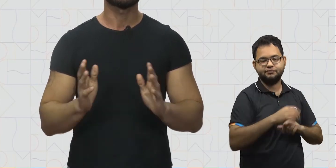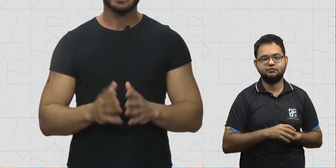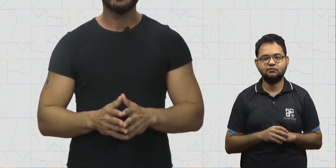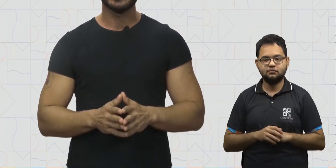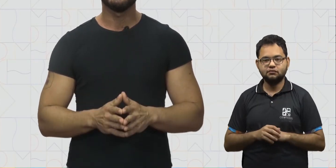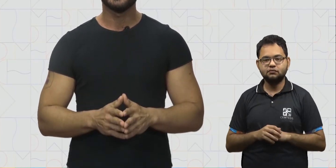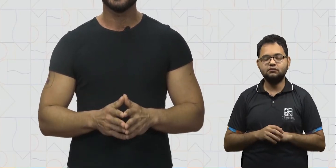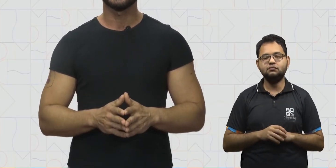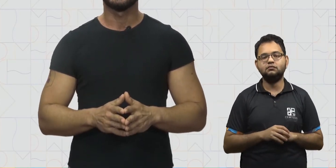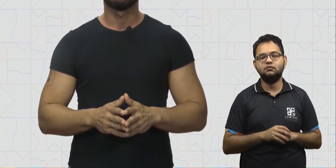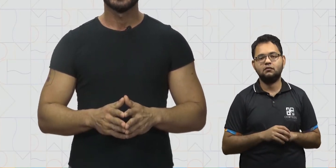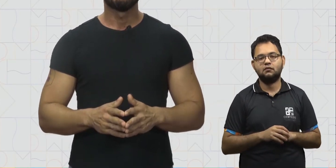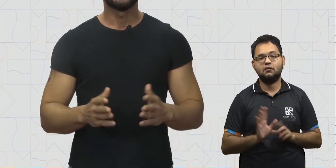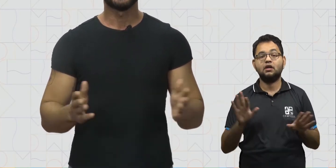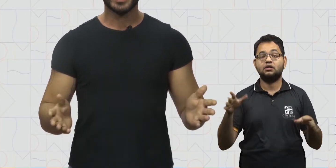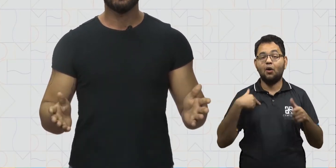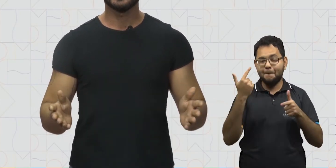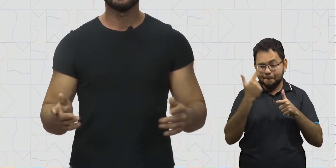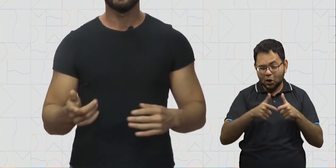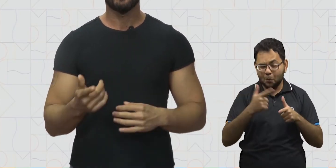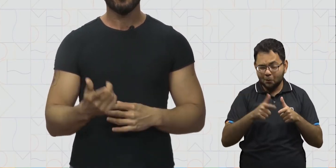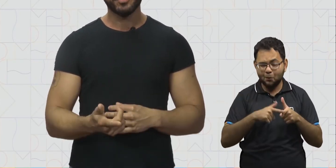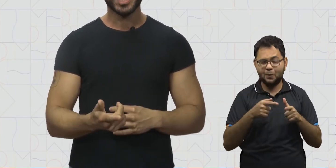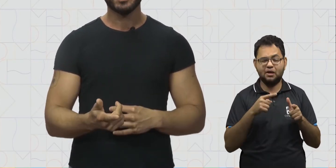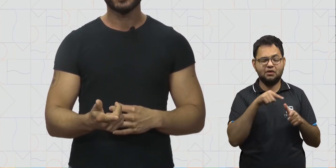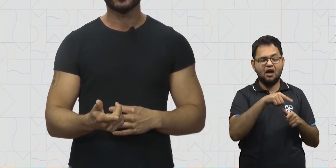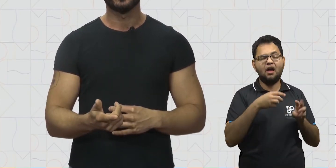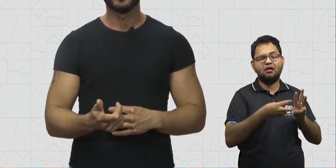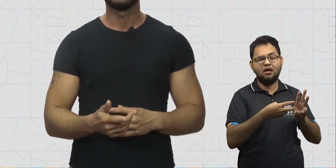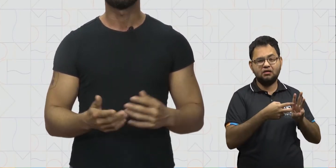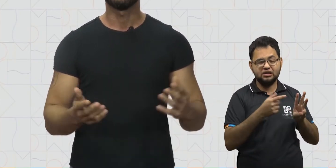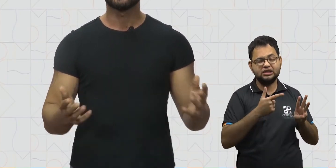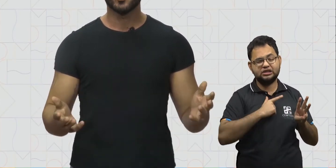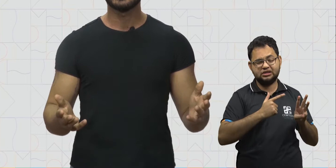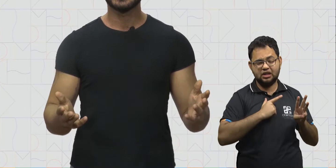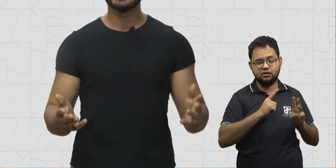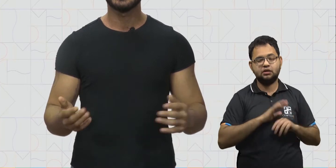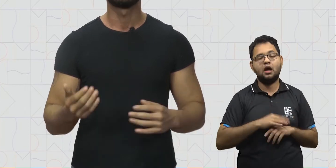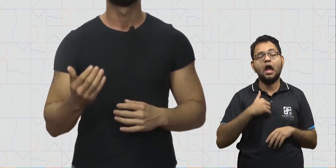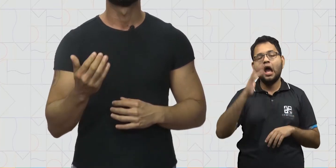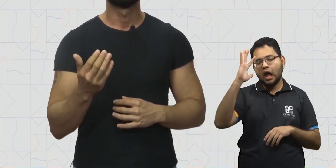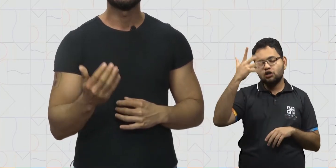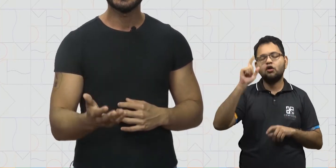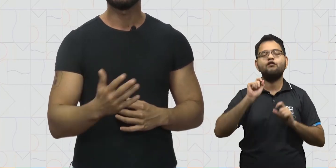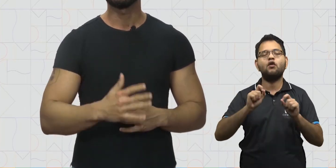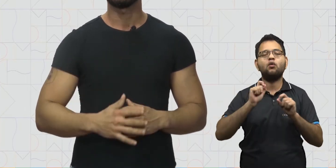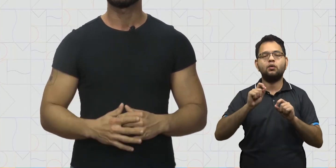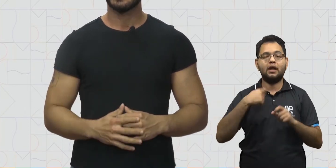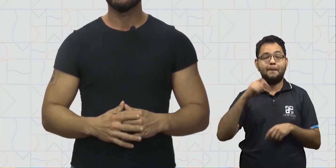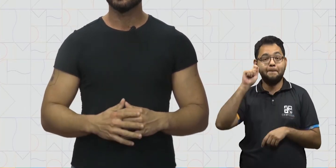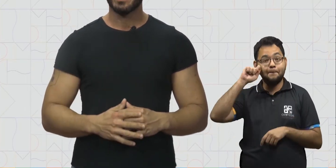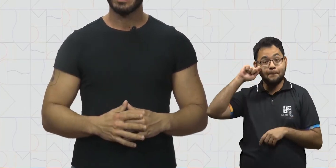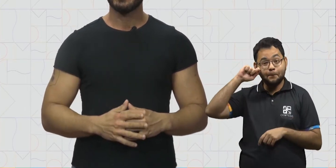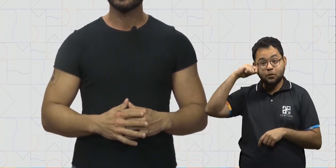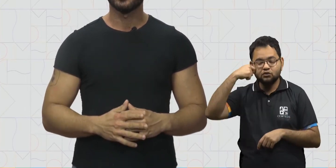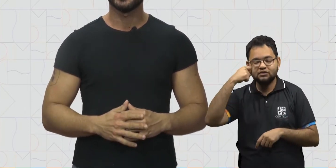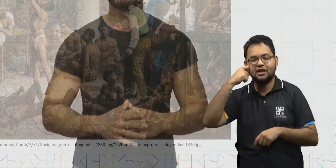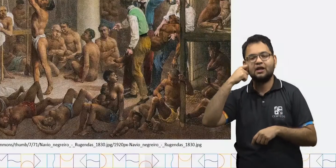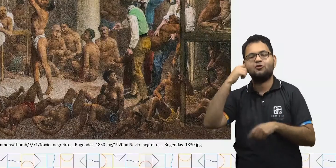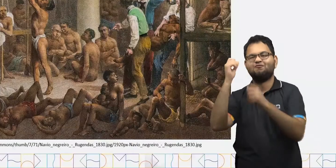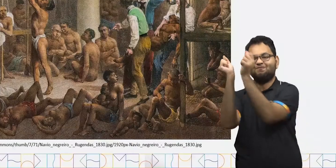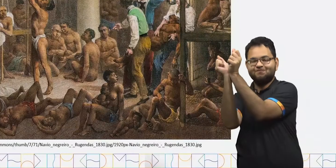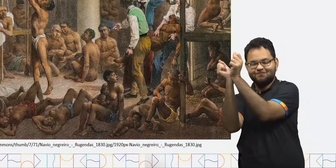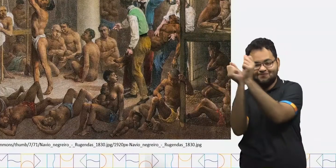problemas com a escravidão indígena, Portugal resolveu pôr fim a isso e começou a trazer negros escravos para a